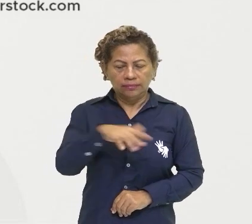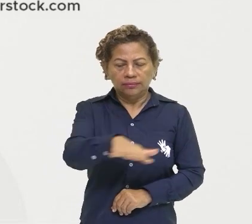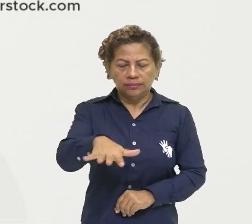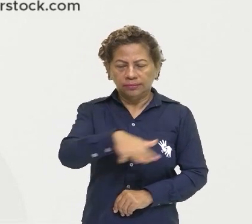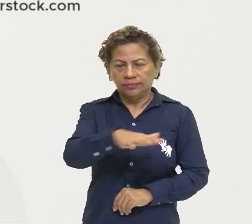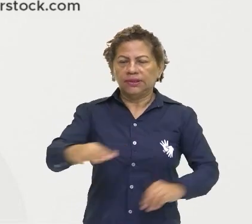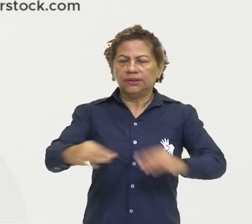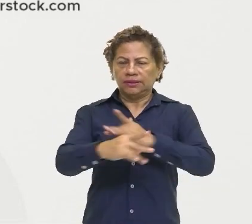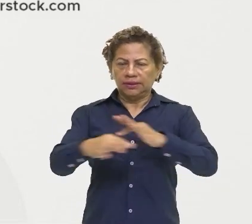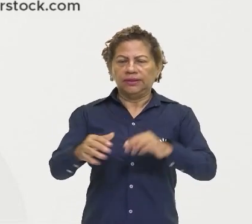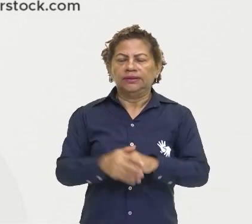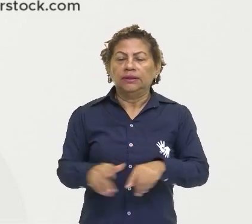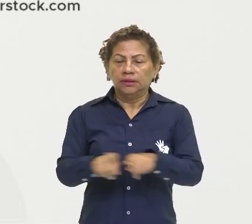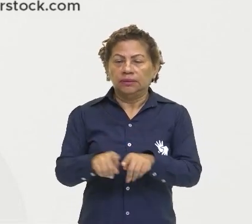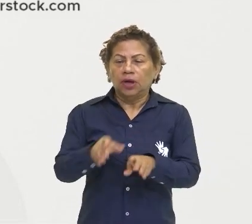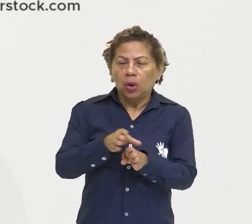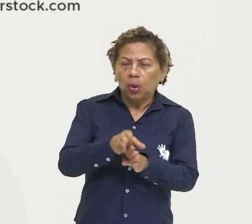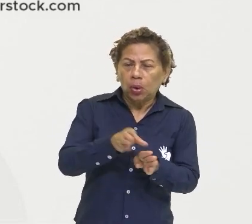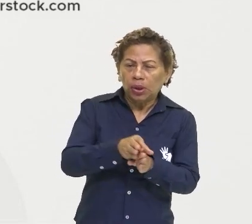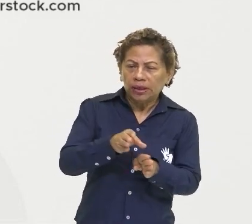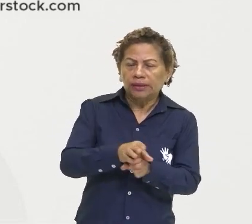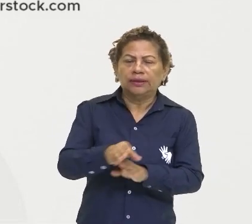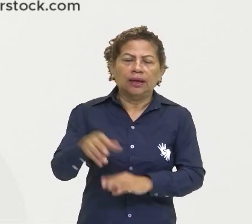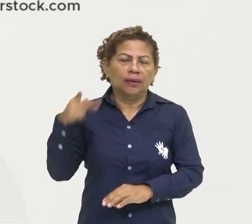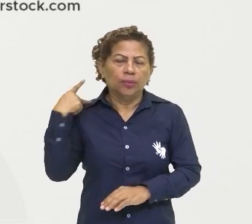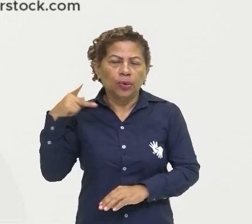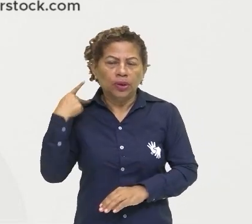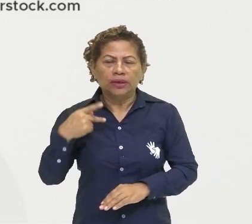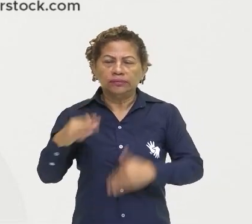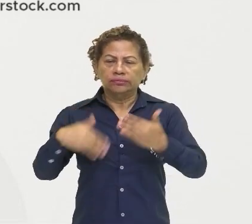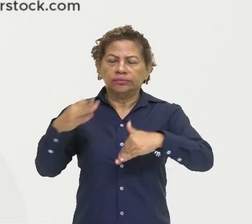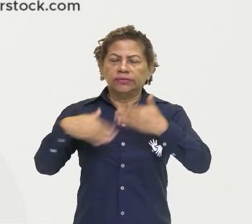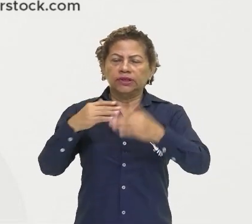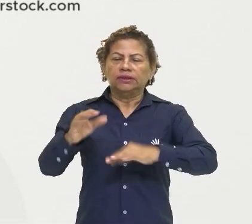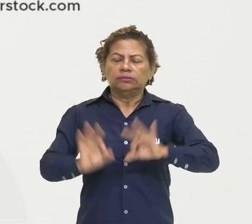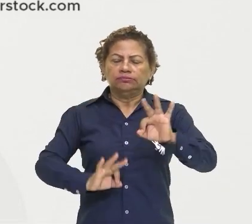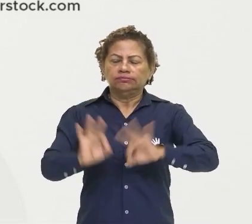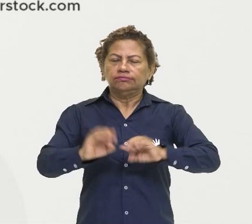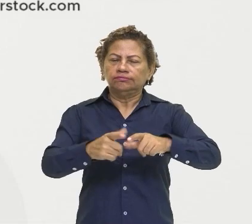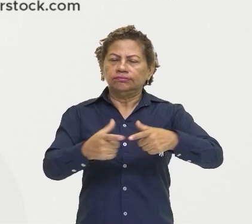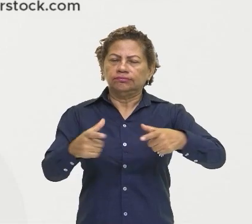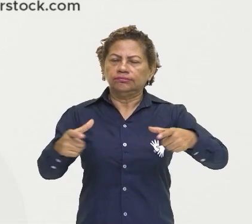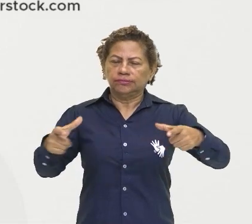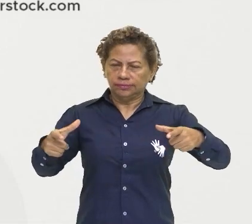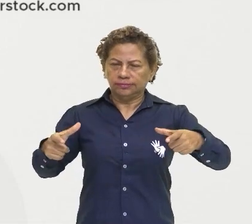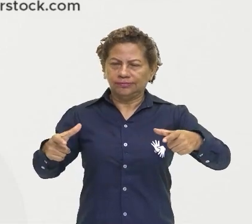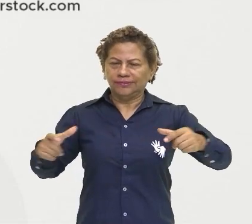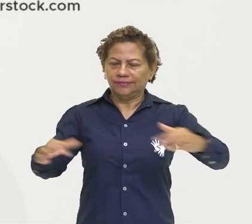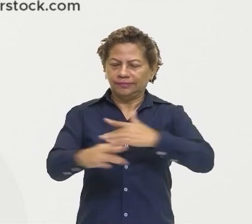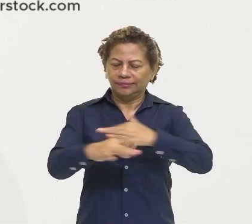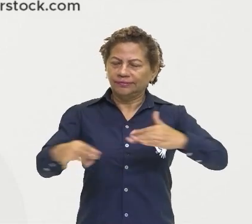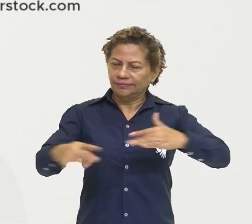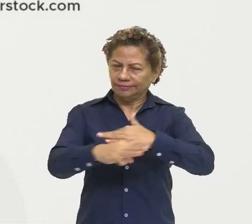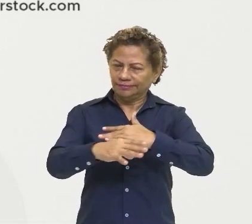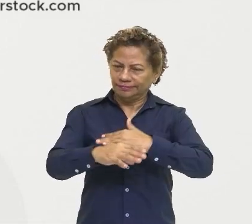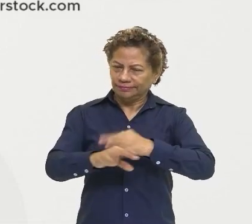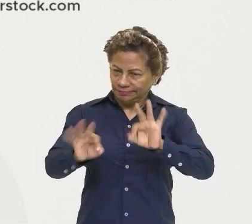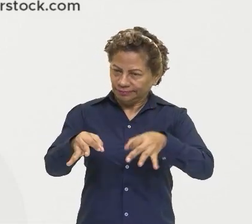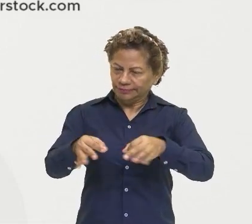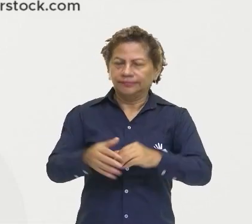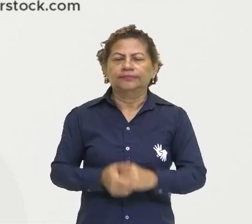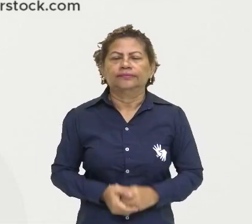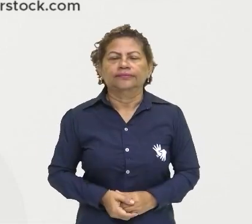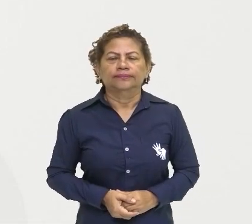de desenvolvimento, como eu falei, e ordenar a expansão urbana, o crescimento de uma cidade, tá bom? Definir também o